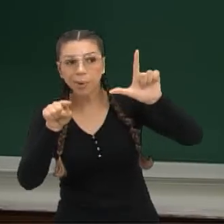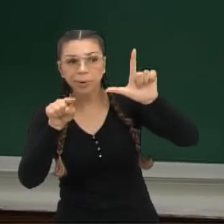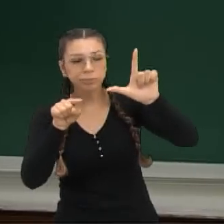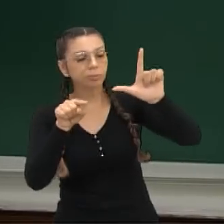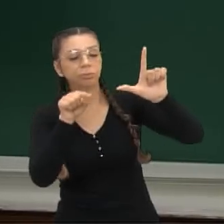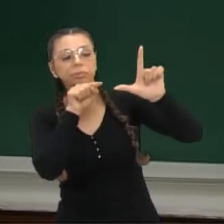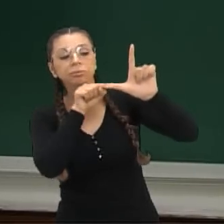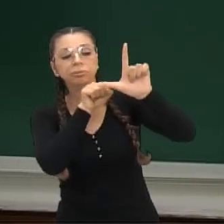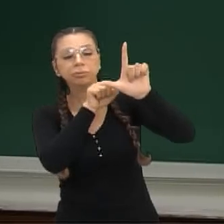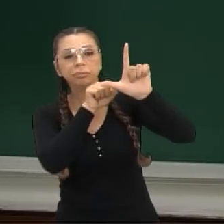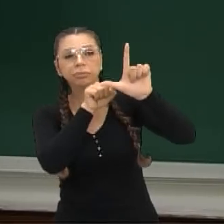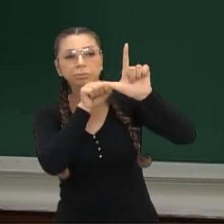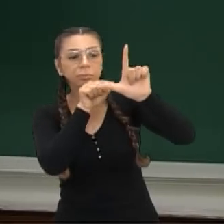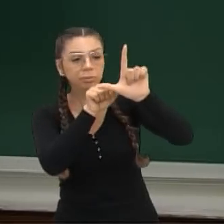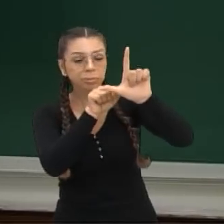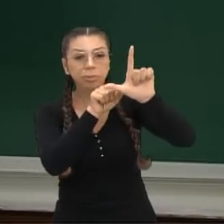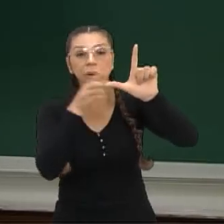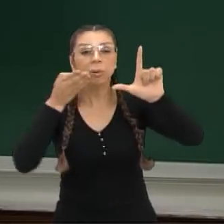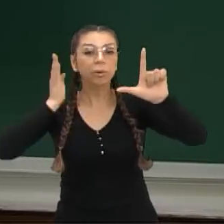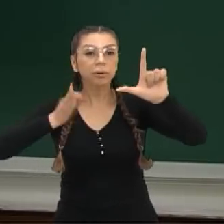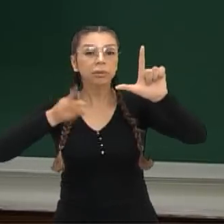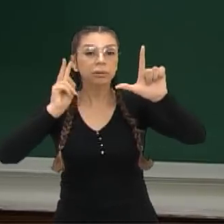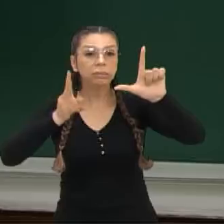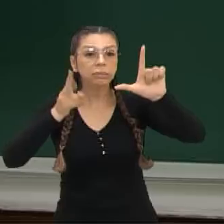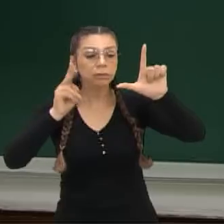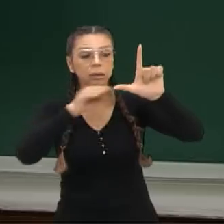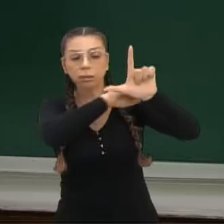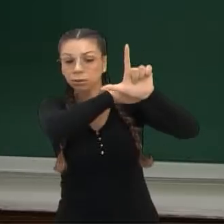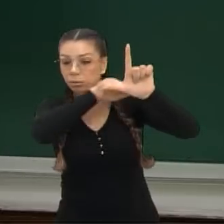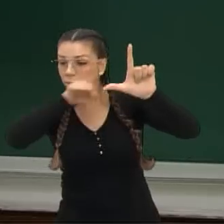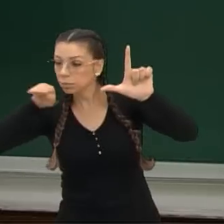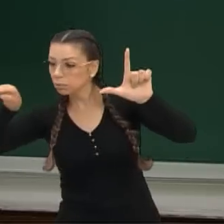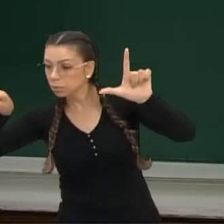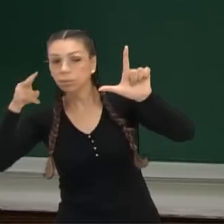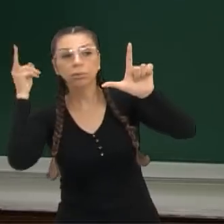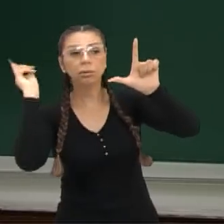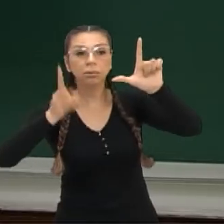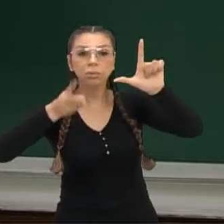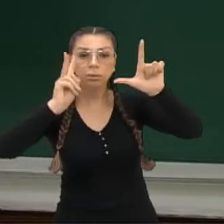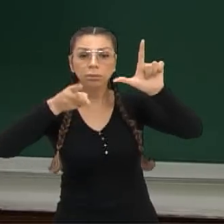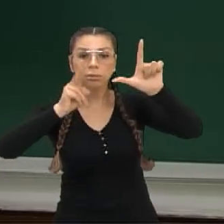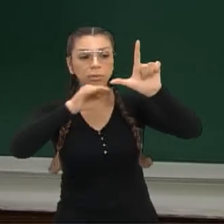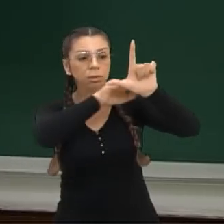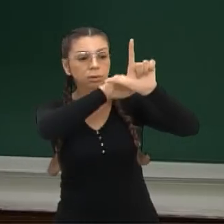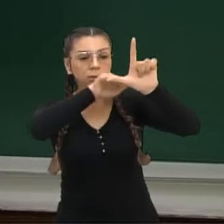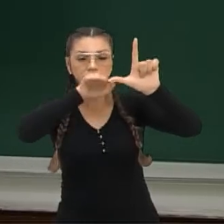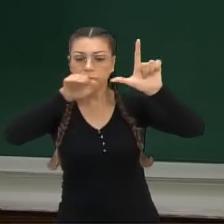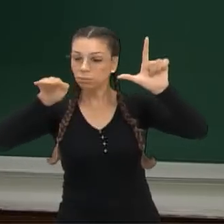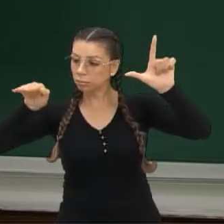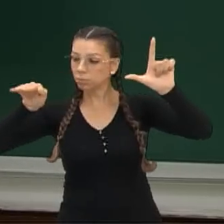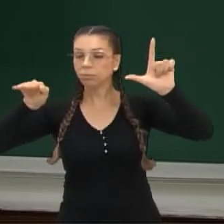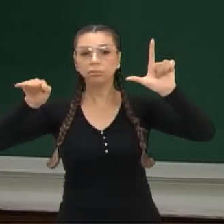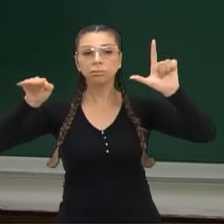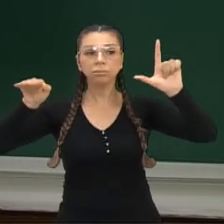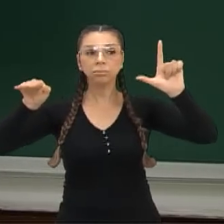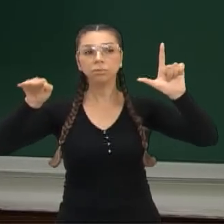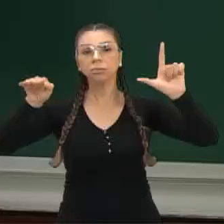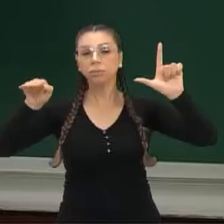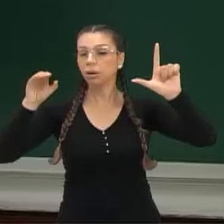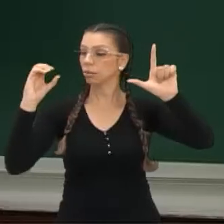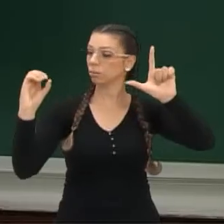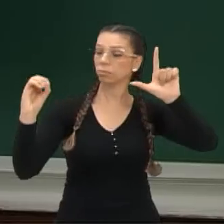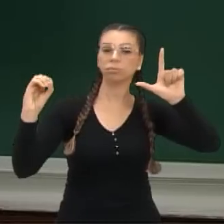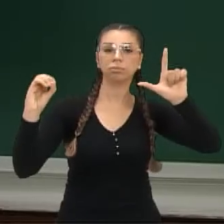algum lugar? Não, continuei no eixo. Quando eu continuo no eixo aqui da horizontal, então a minha